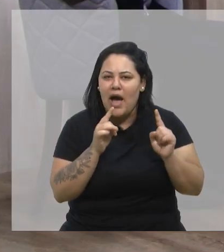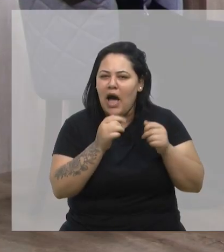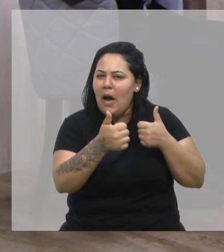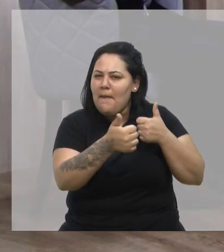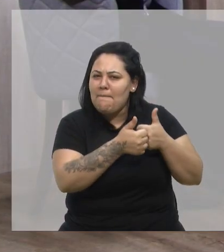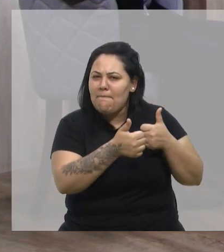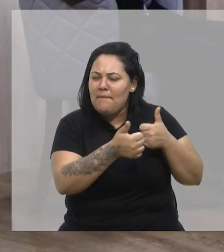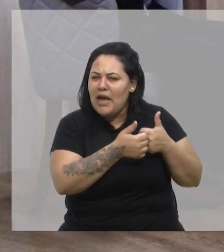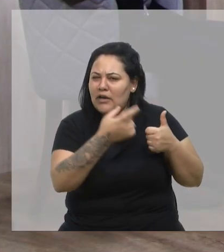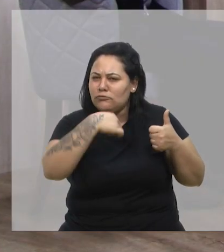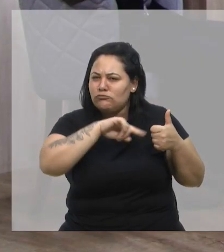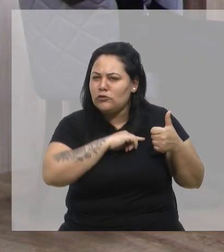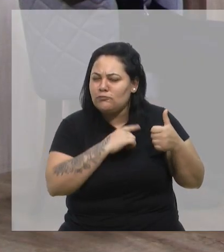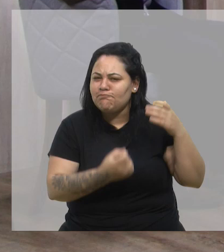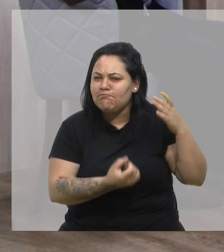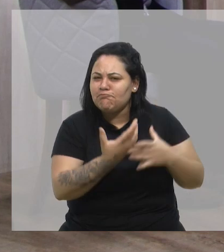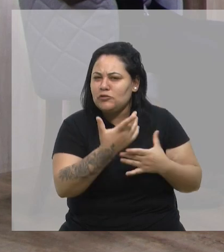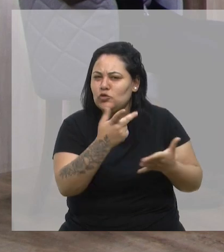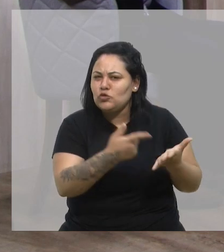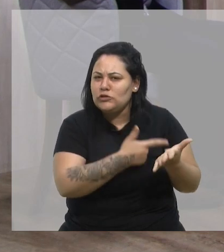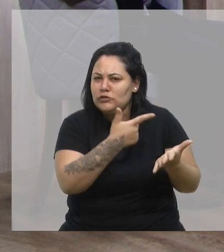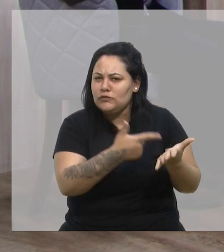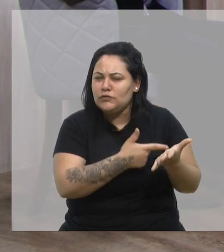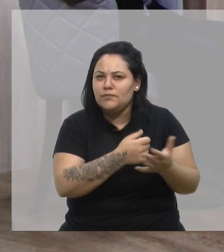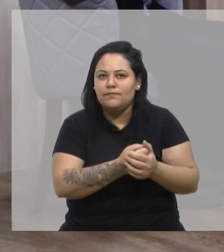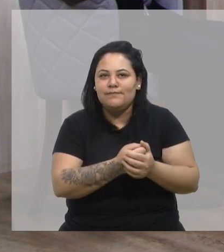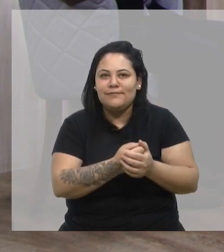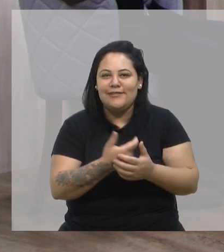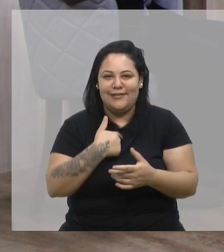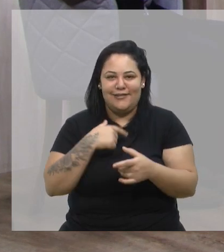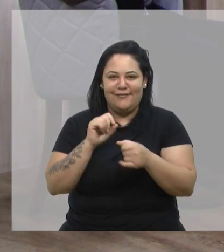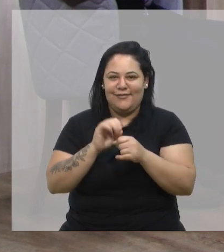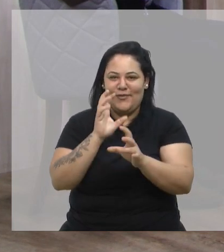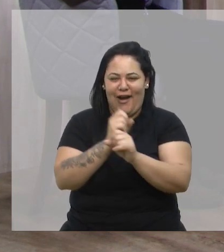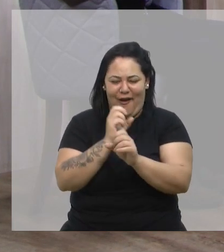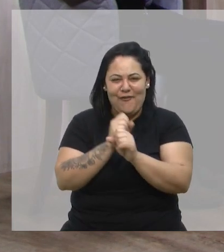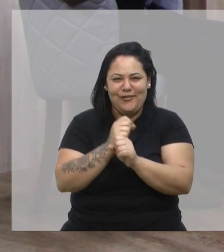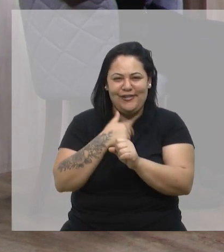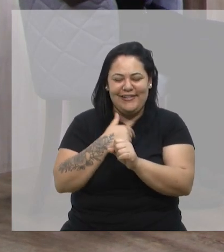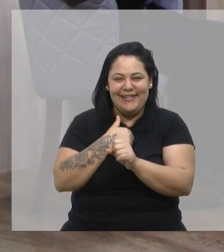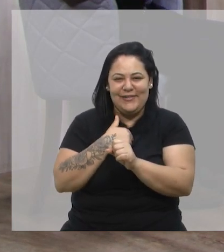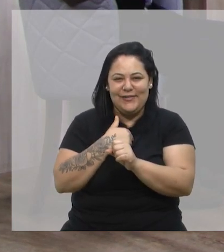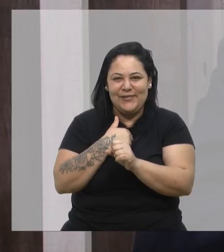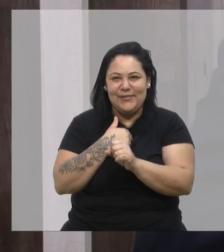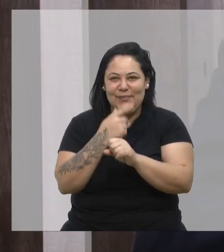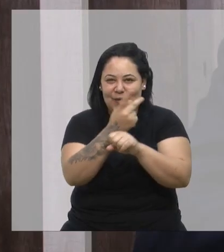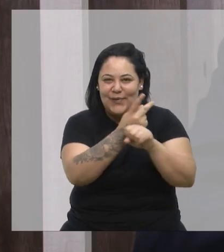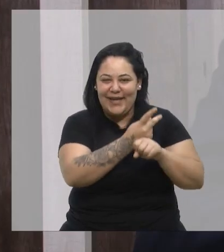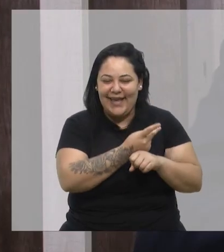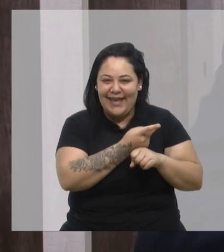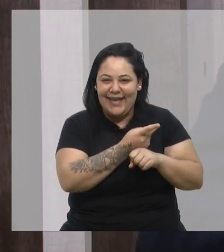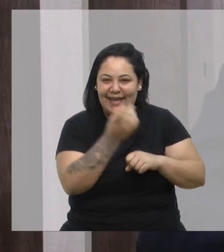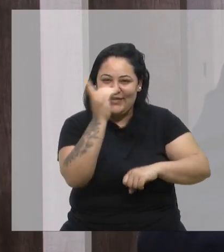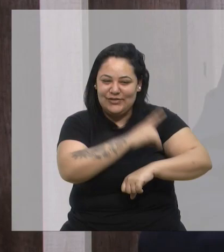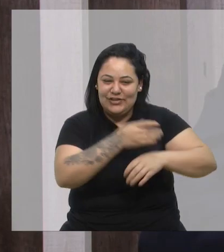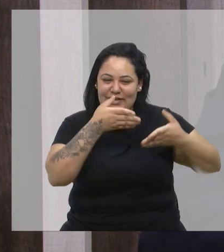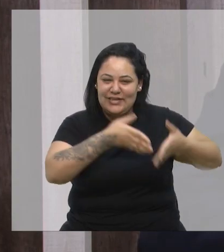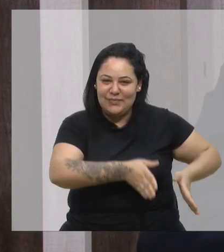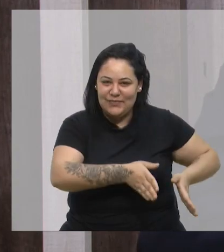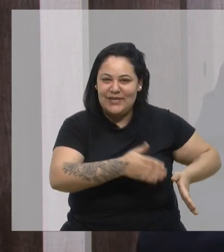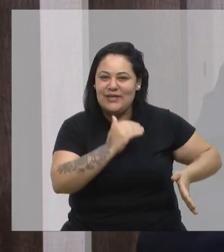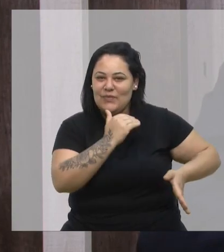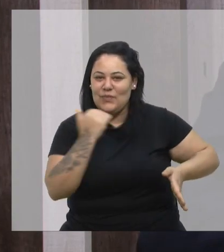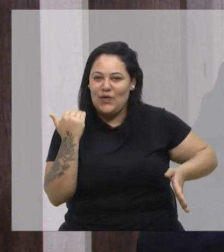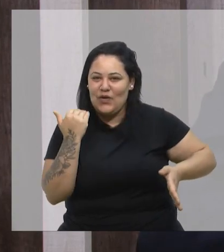número exato, mas foi próximo do nosso lançamento. Eu fiz uma conta lá, eu te confesso que estava lendo e busquei lá o